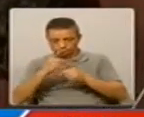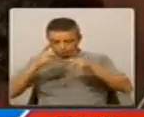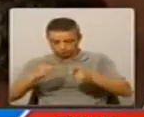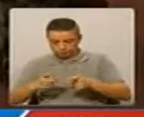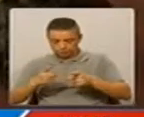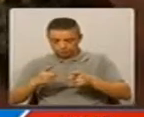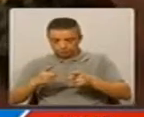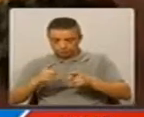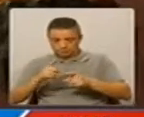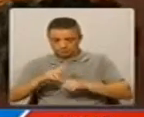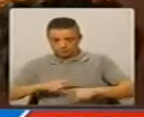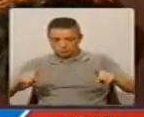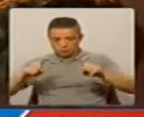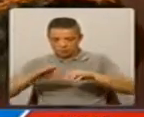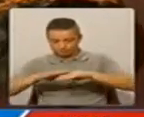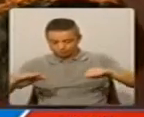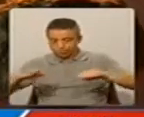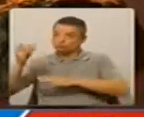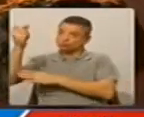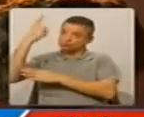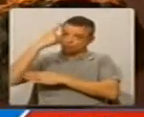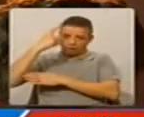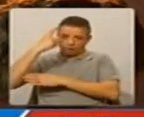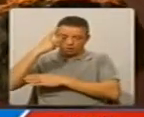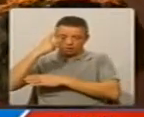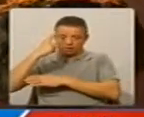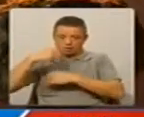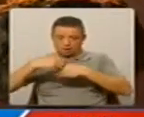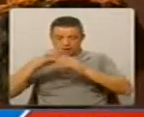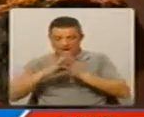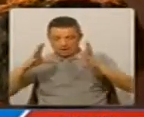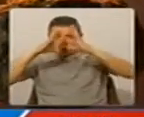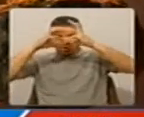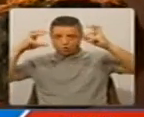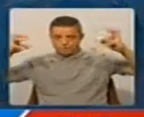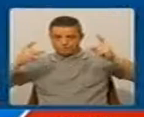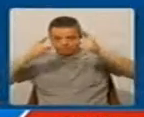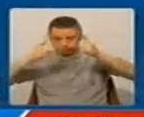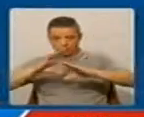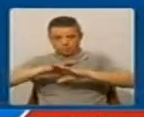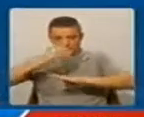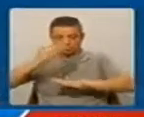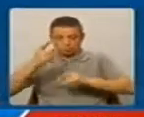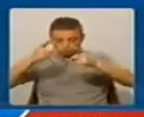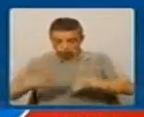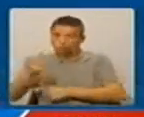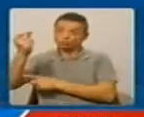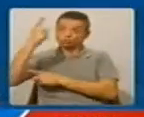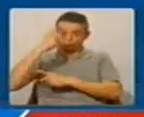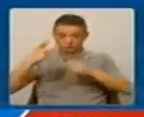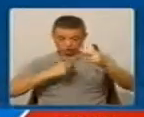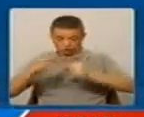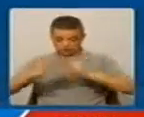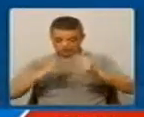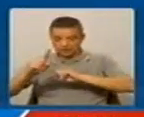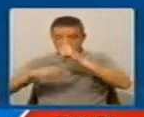chamada nébula solar, que foi a grande nébula, a grande nuvem que deu origem mais tarde ao Sol, enquanto estrela, e também